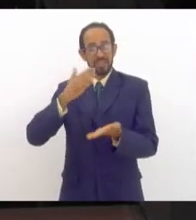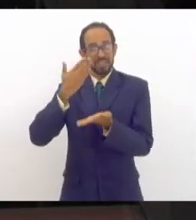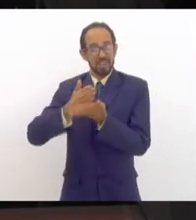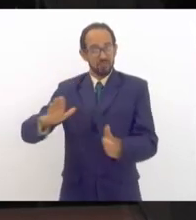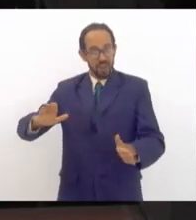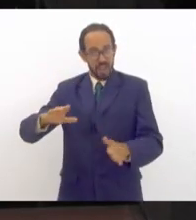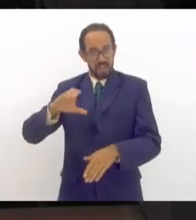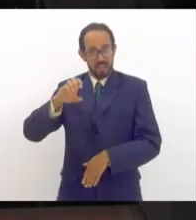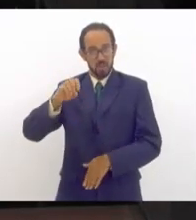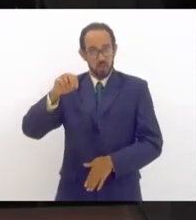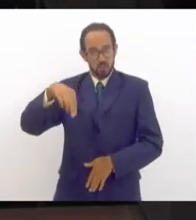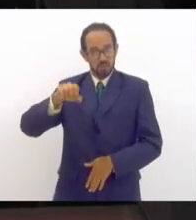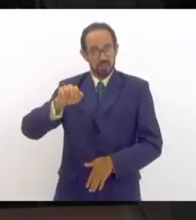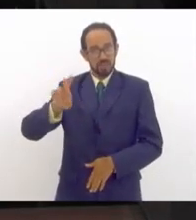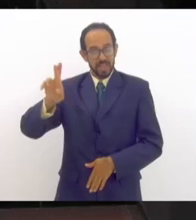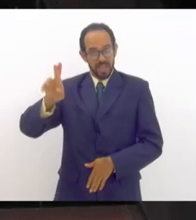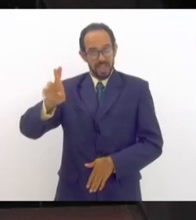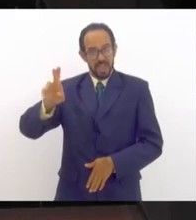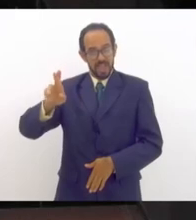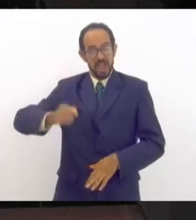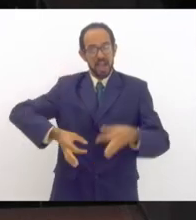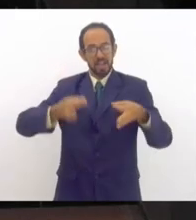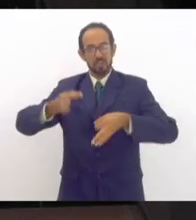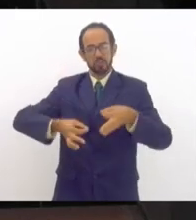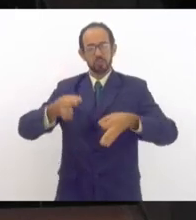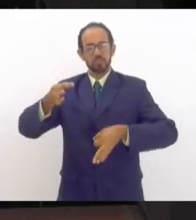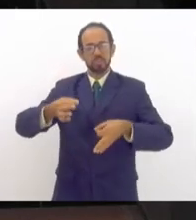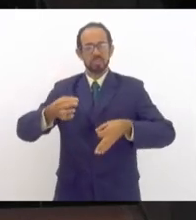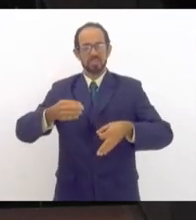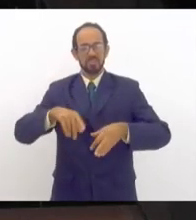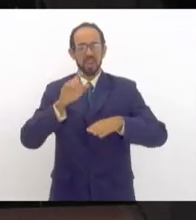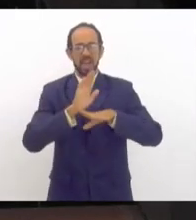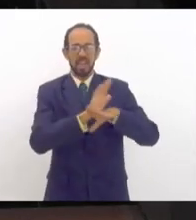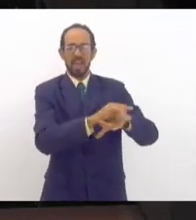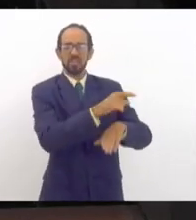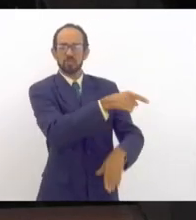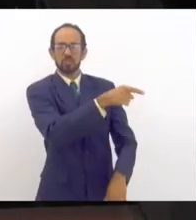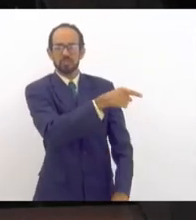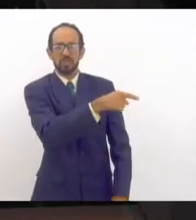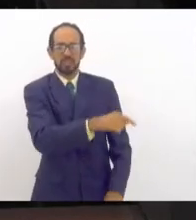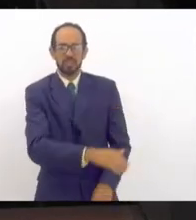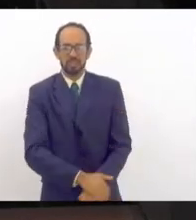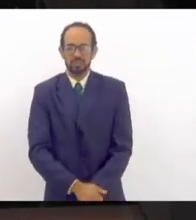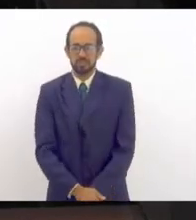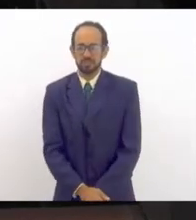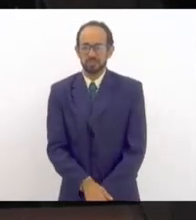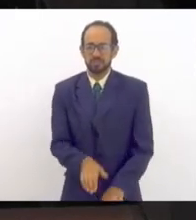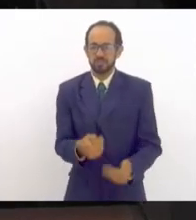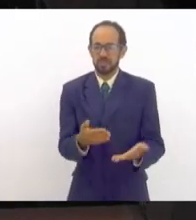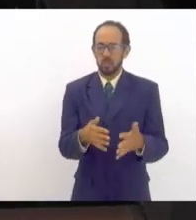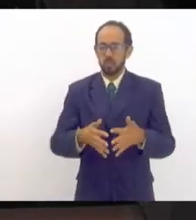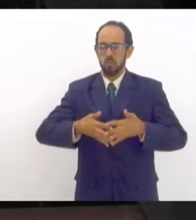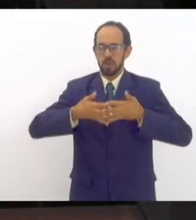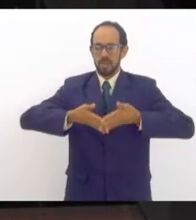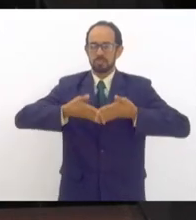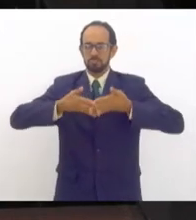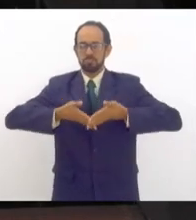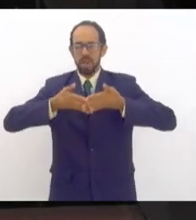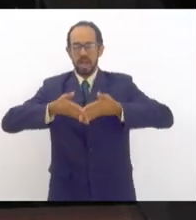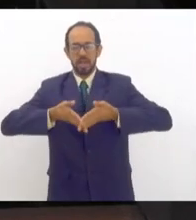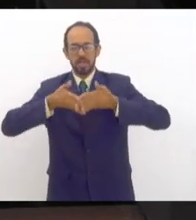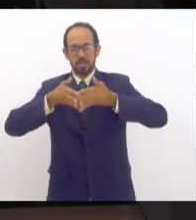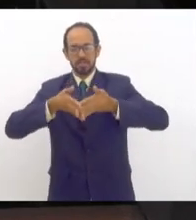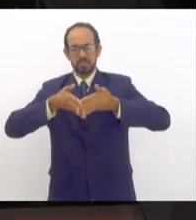e dá uma decisão favorável para conserva Então seja nas barcas mal administradas pela CCR